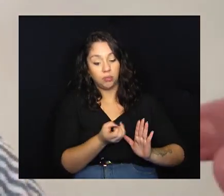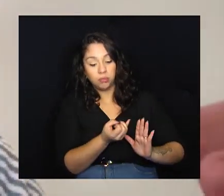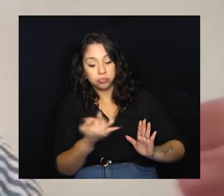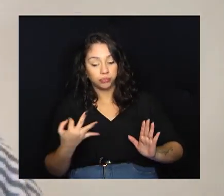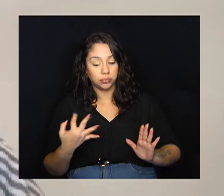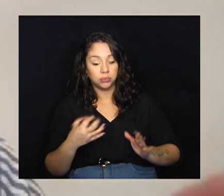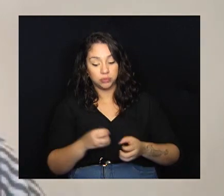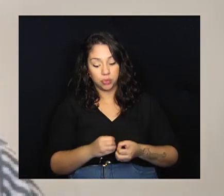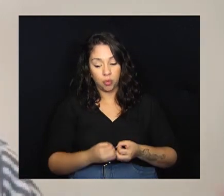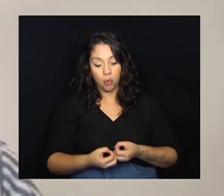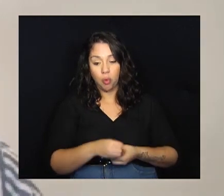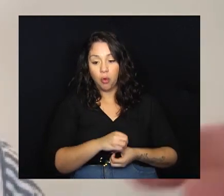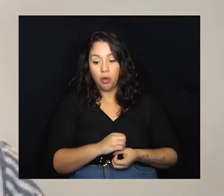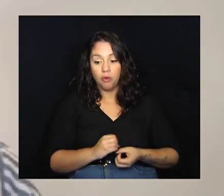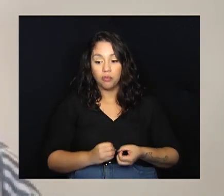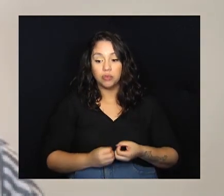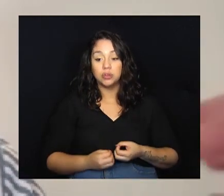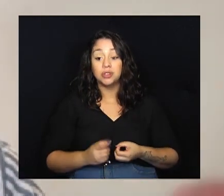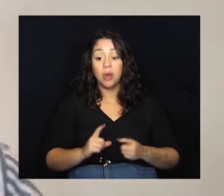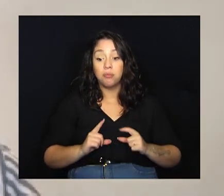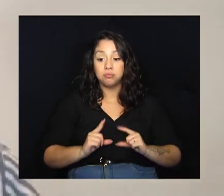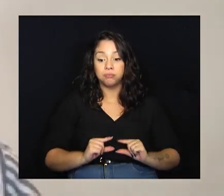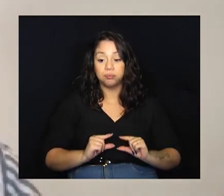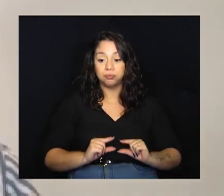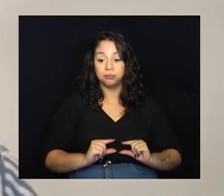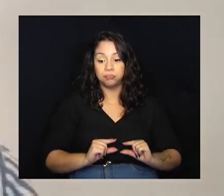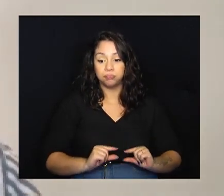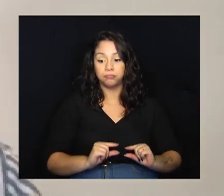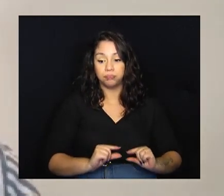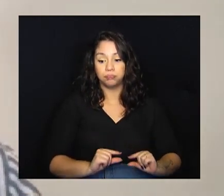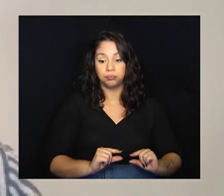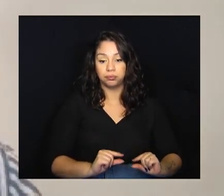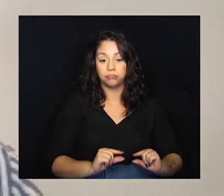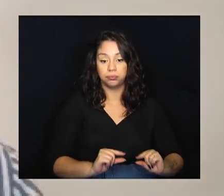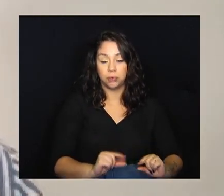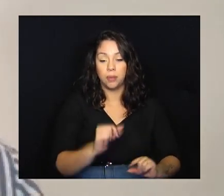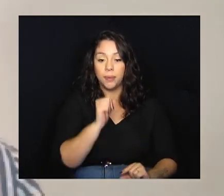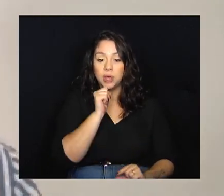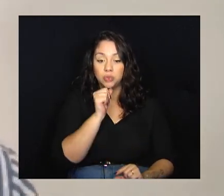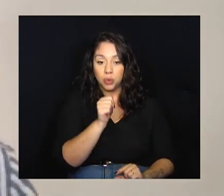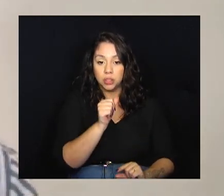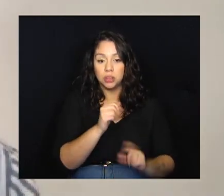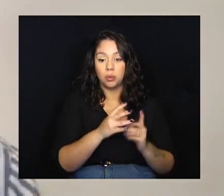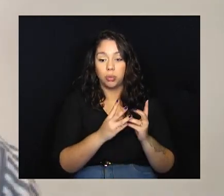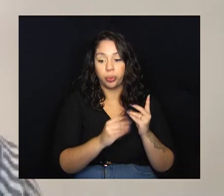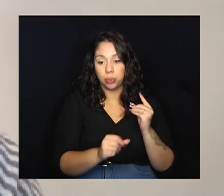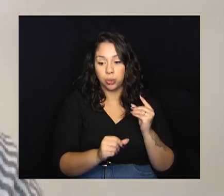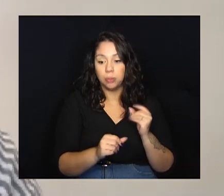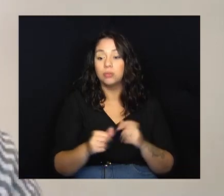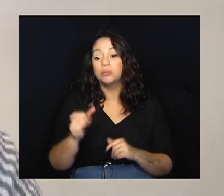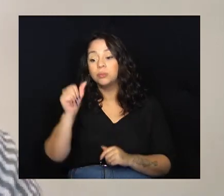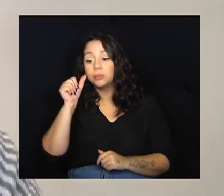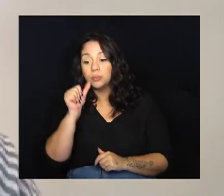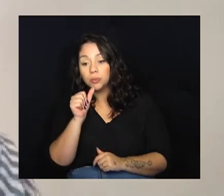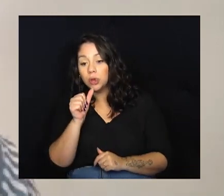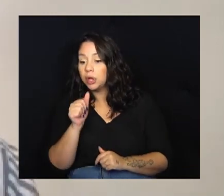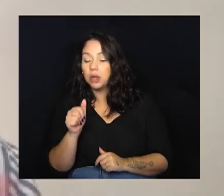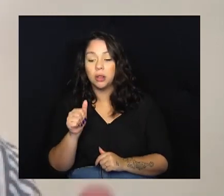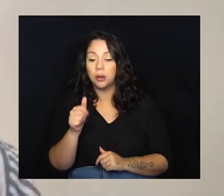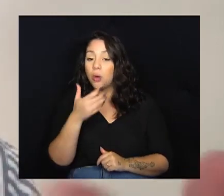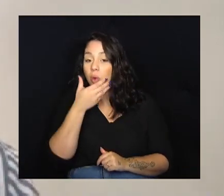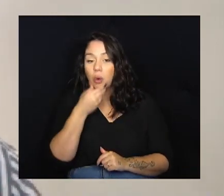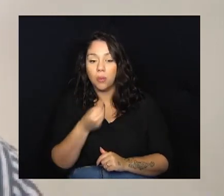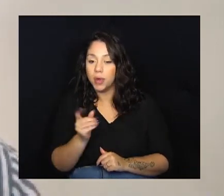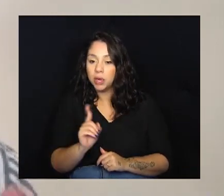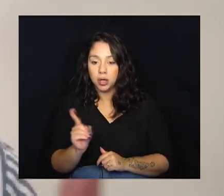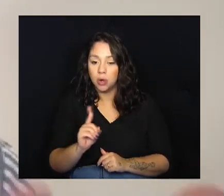só diminuindo essa quantidade a cada ovulação a cada menstruação certo o homem não o homem Ele mantém essa taxa de produção